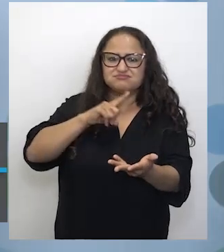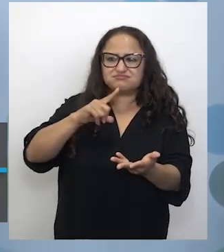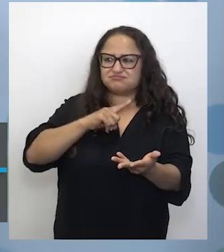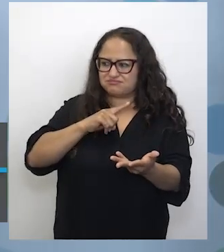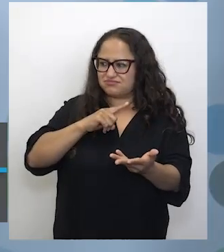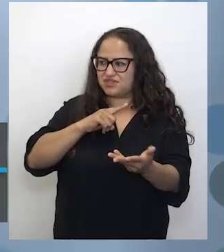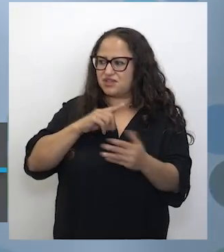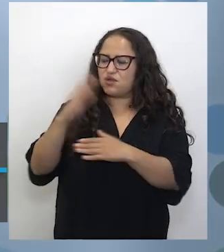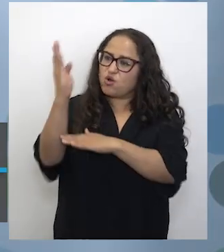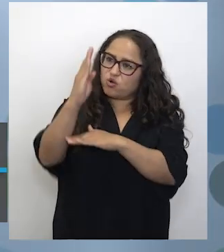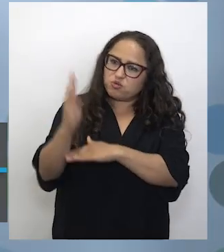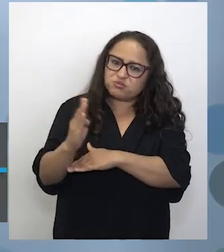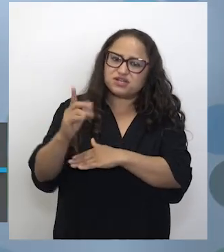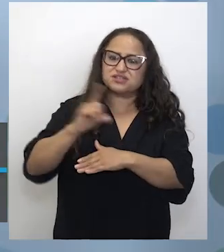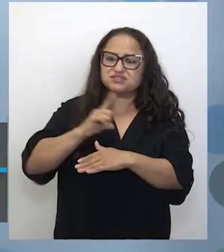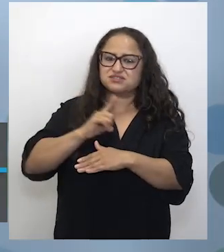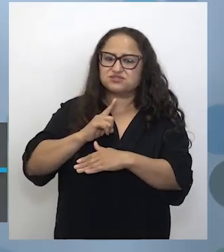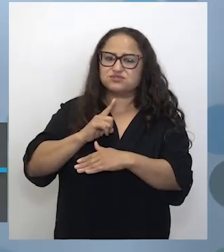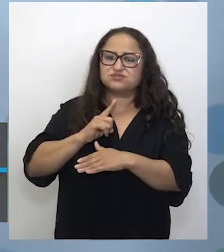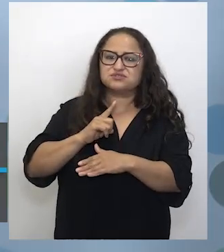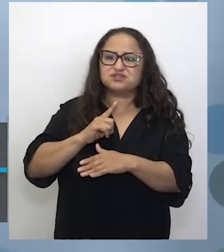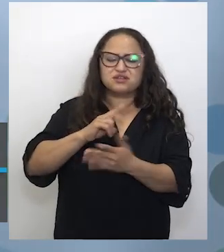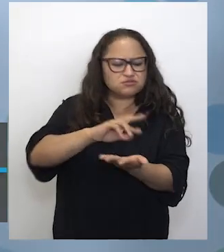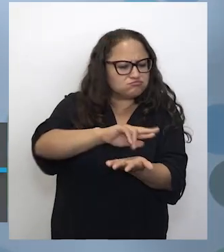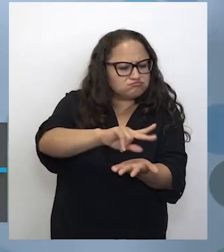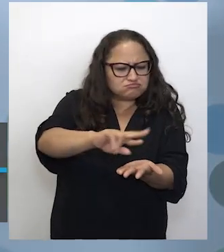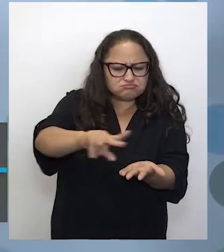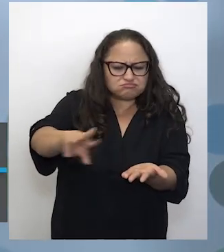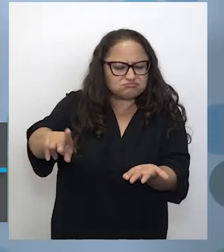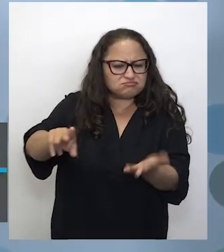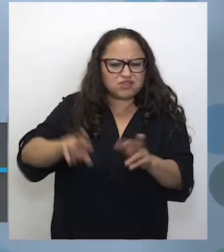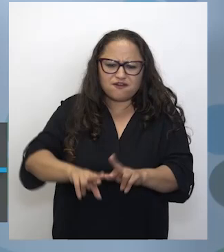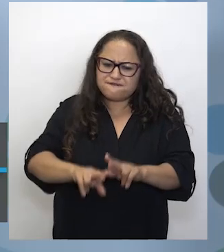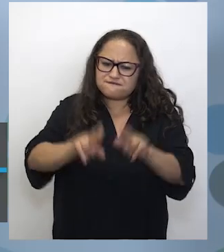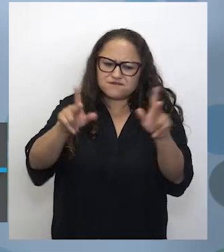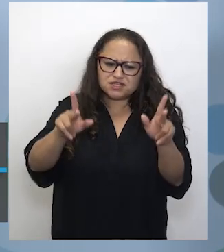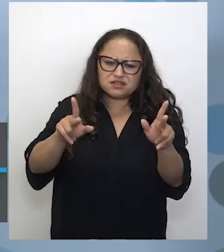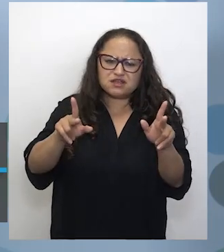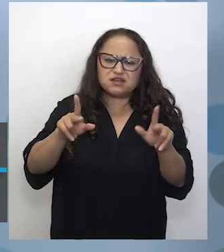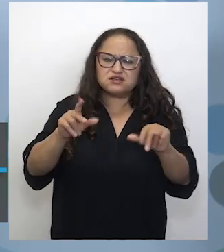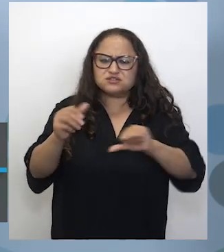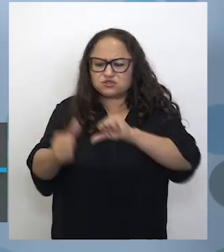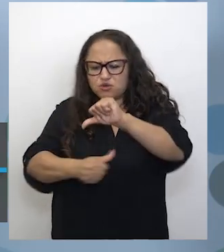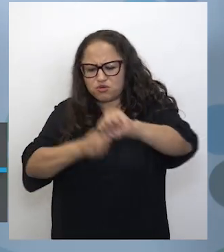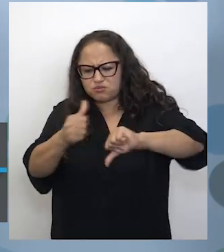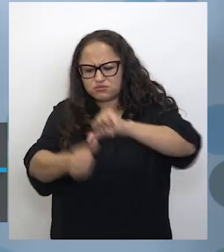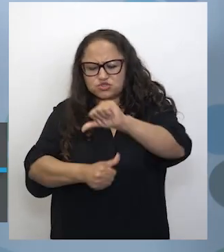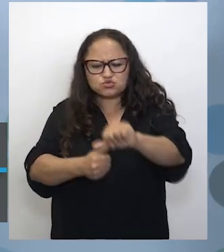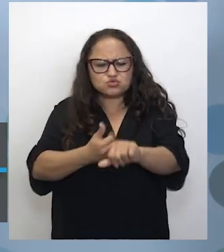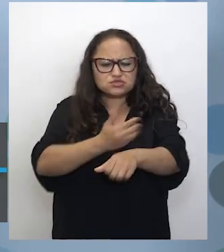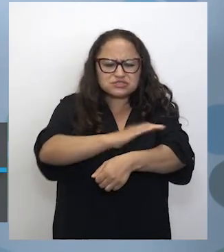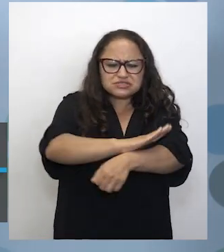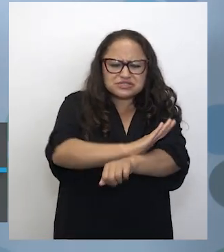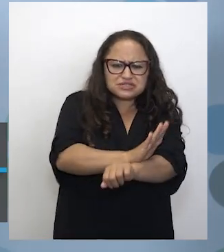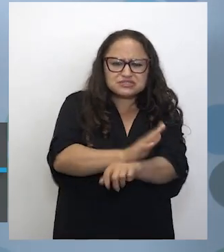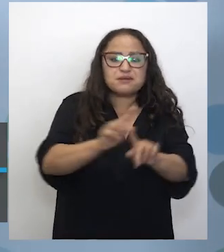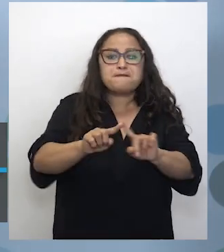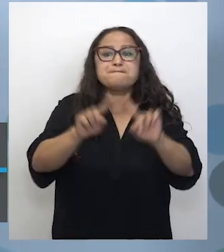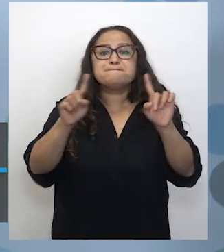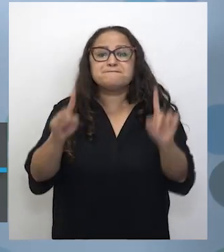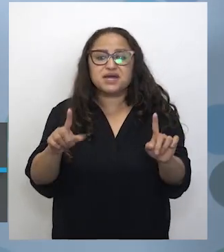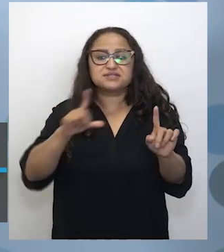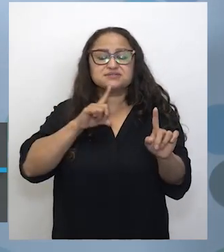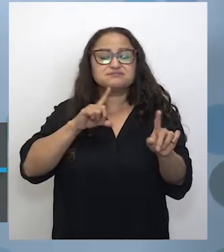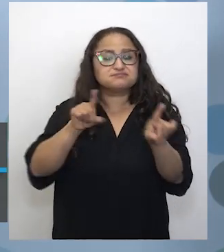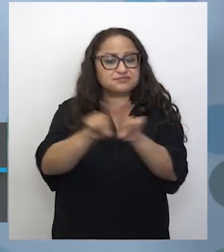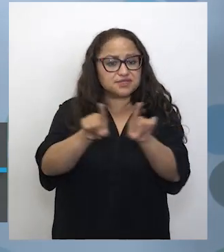o Brasil ter uma grande diversidade, de ser uma mistura de raças, mas também permeou essas